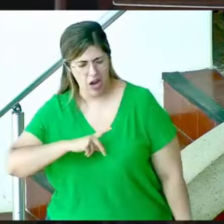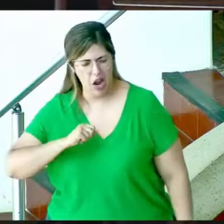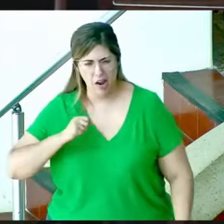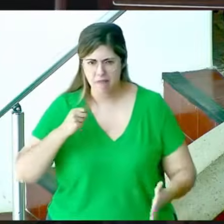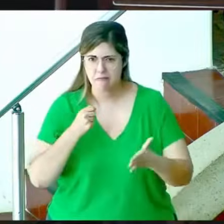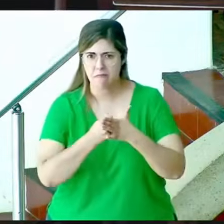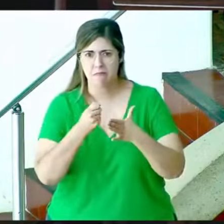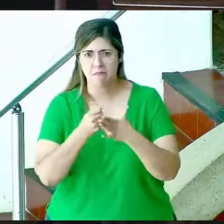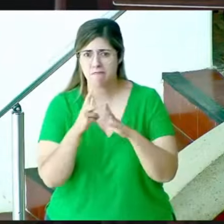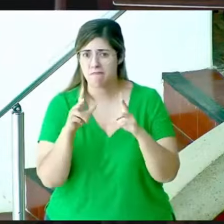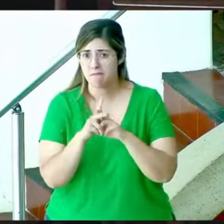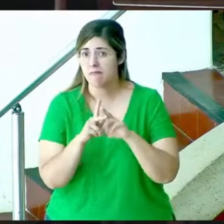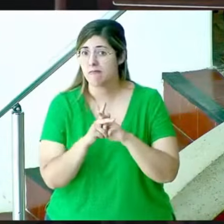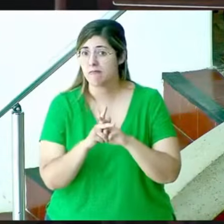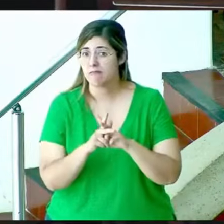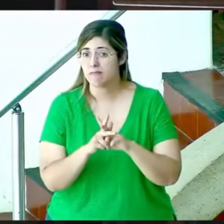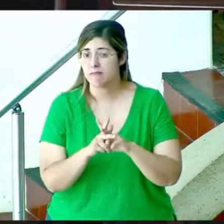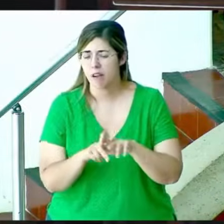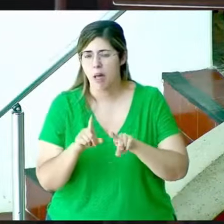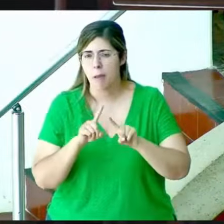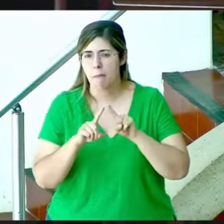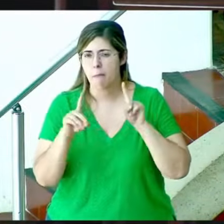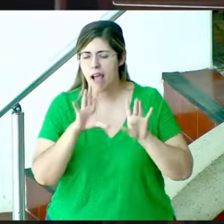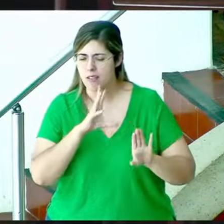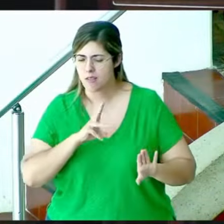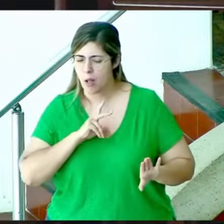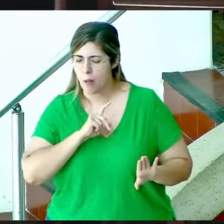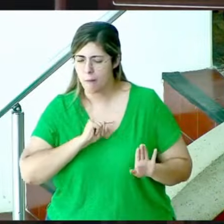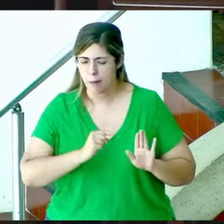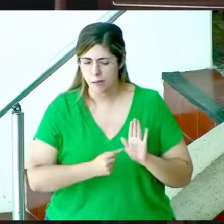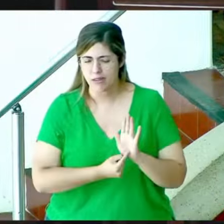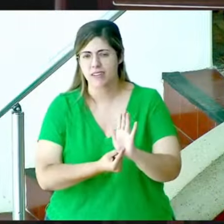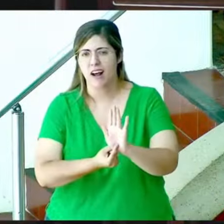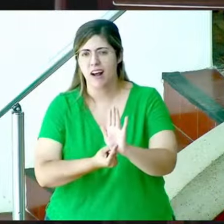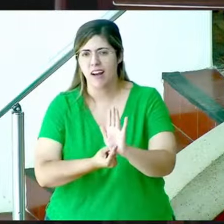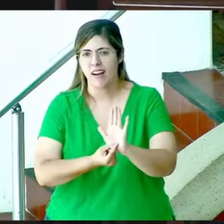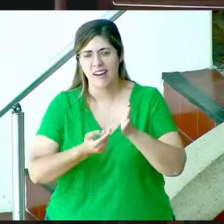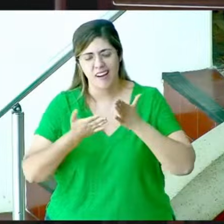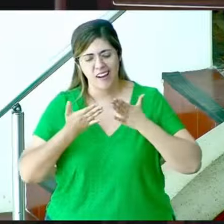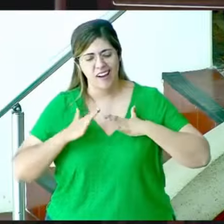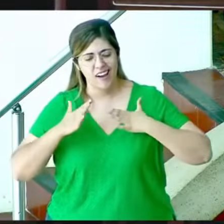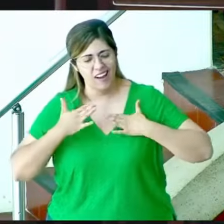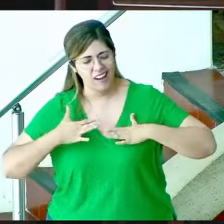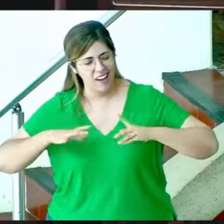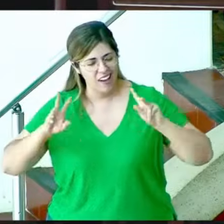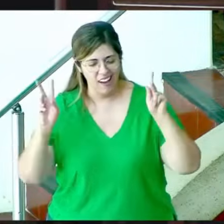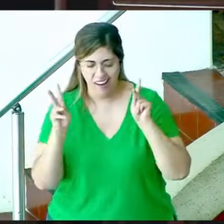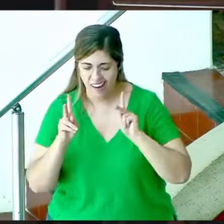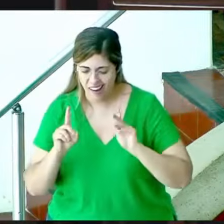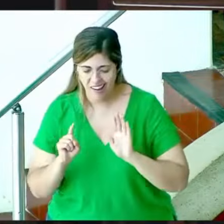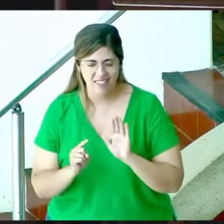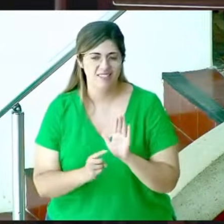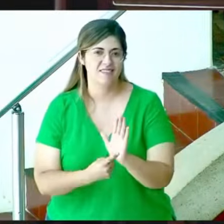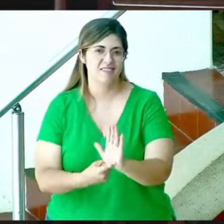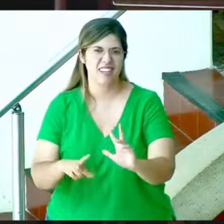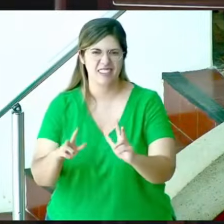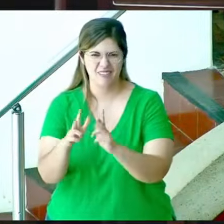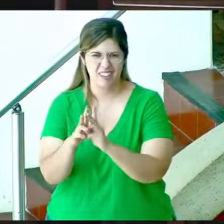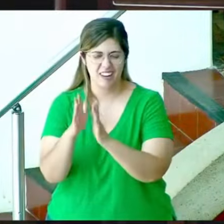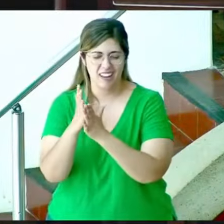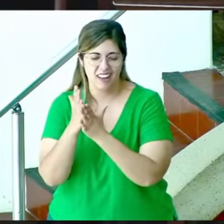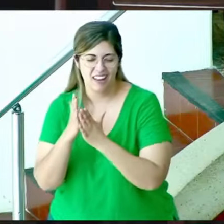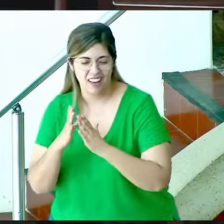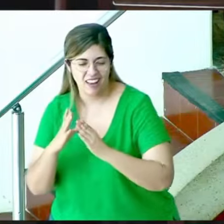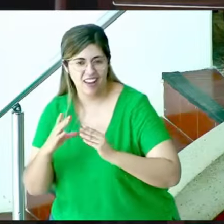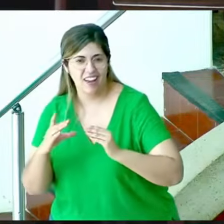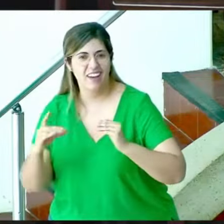apanhar. Mas quem quiser andar pelo amor, vai apagar muitas transgressões. É importante ou não é o